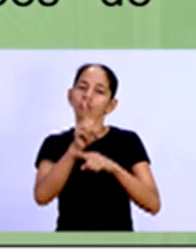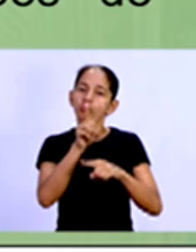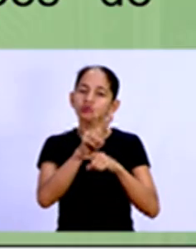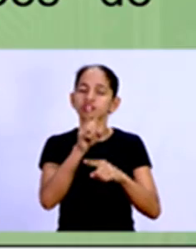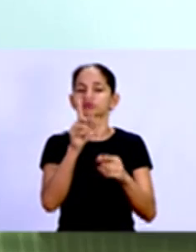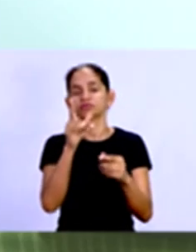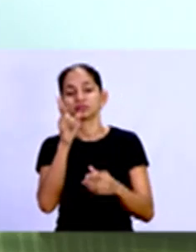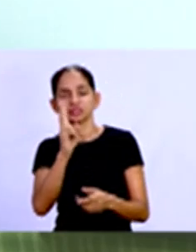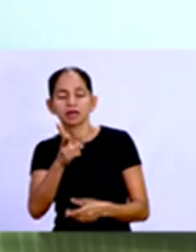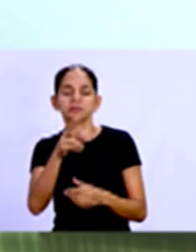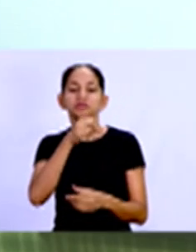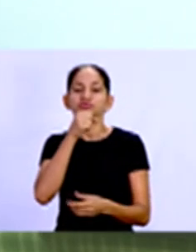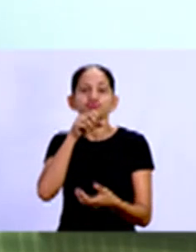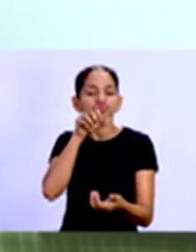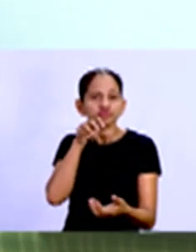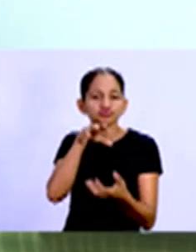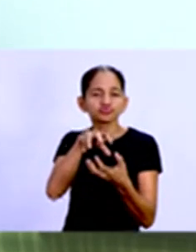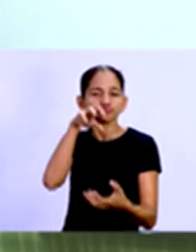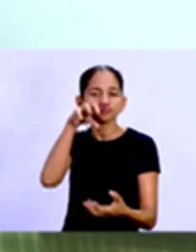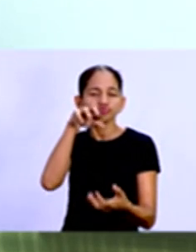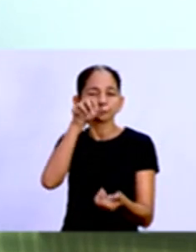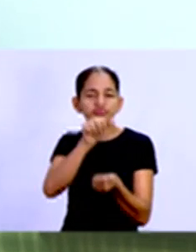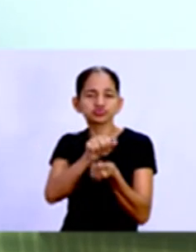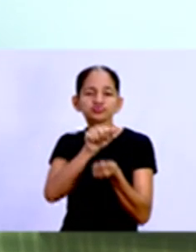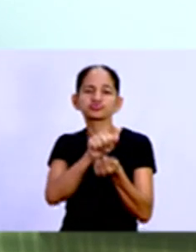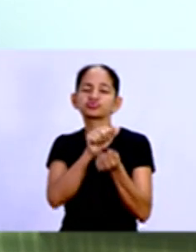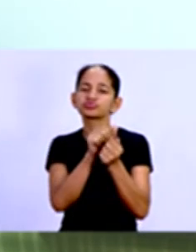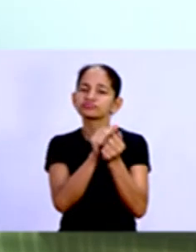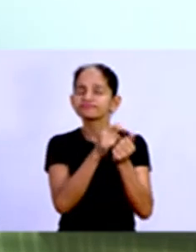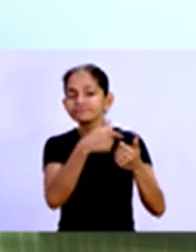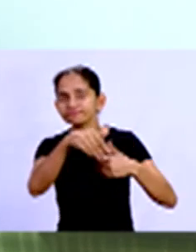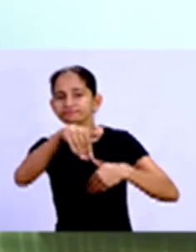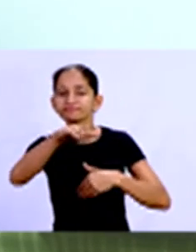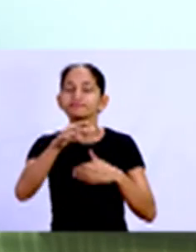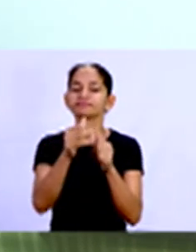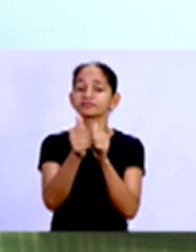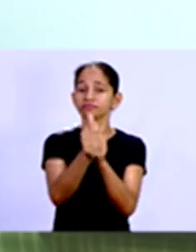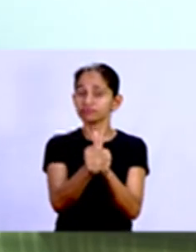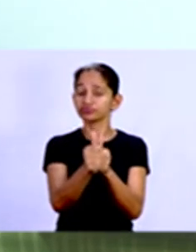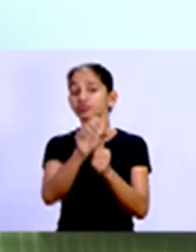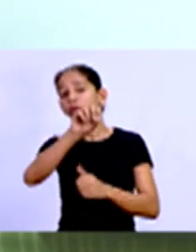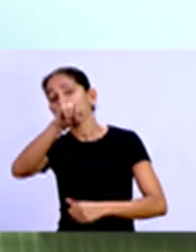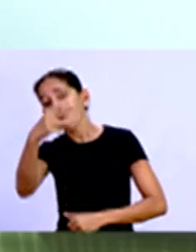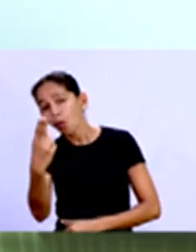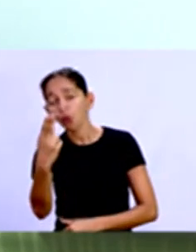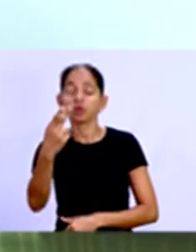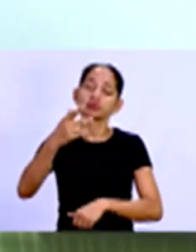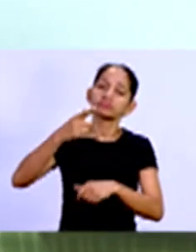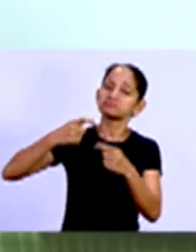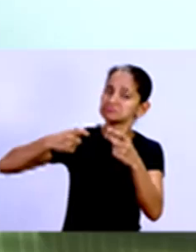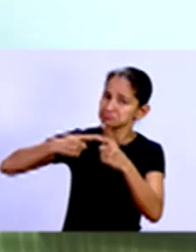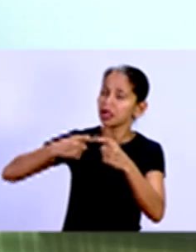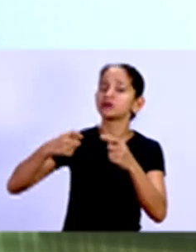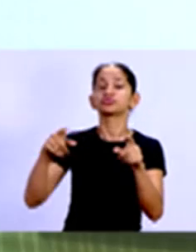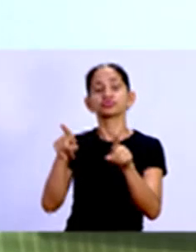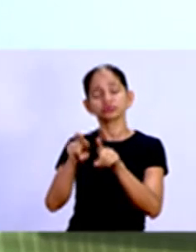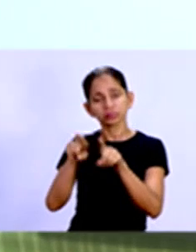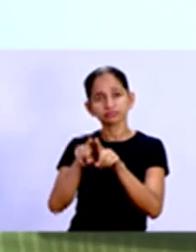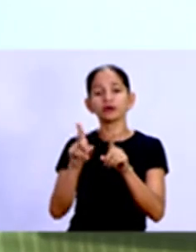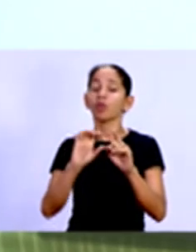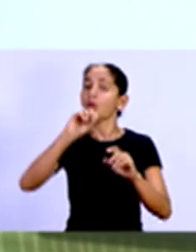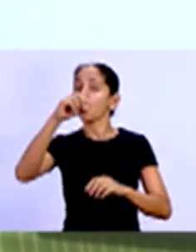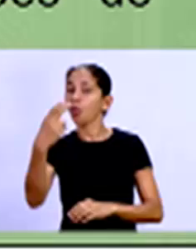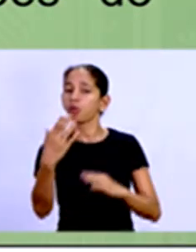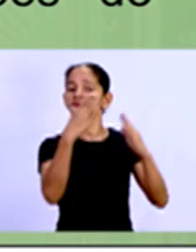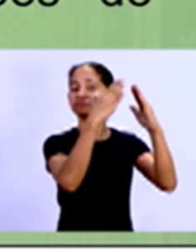fazer o acompanhamento do idoso em instituições de longa permanência, em clínicas ou também na